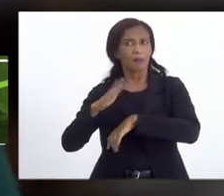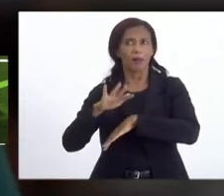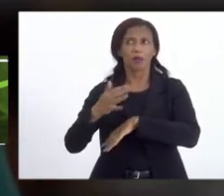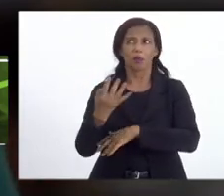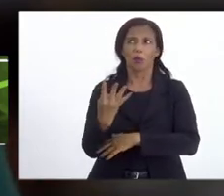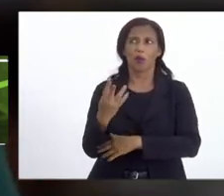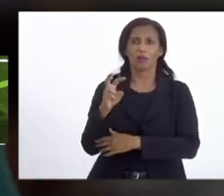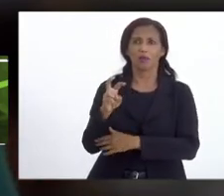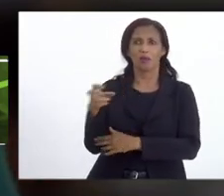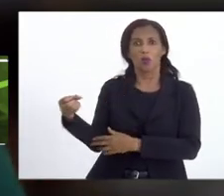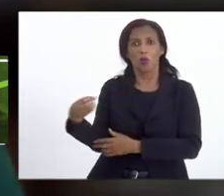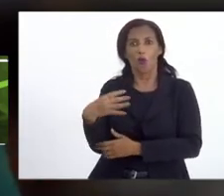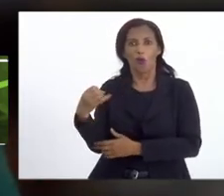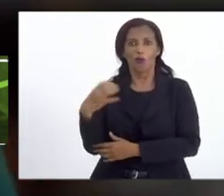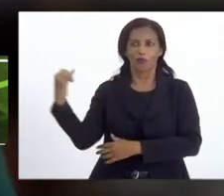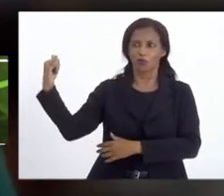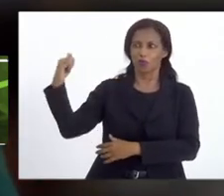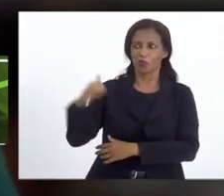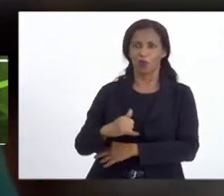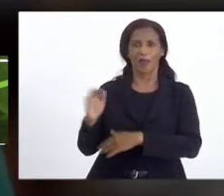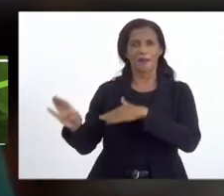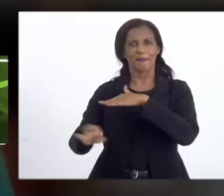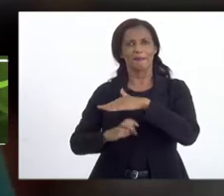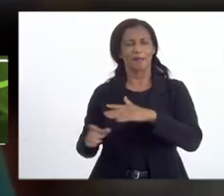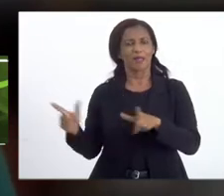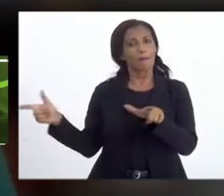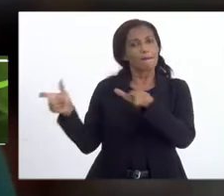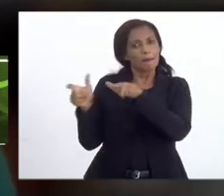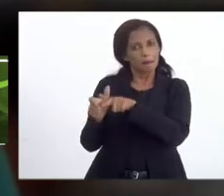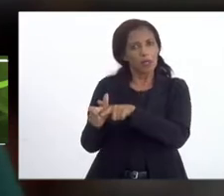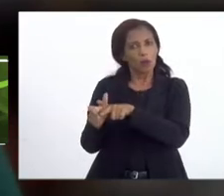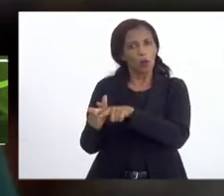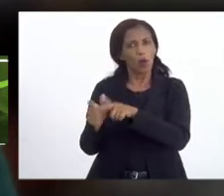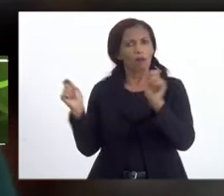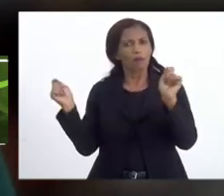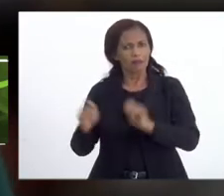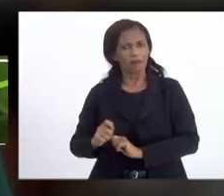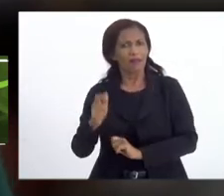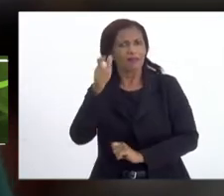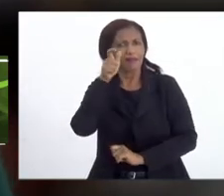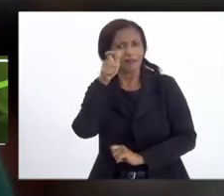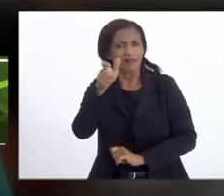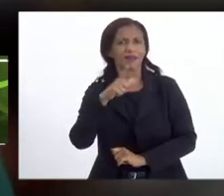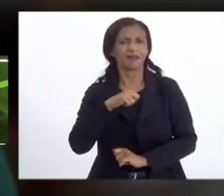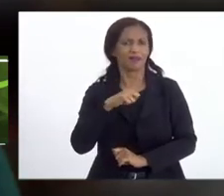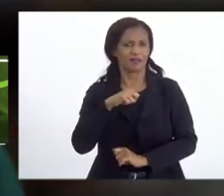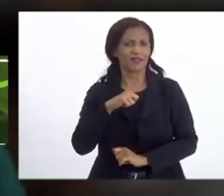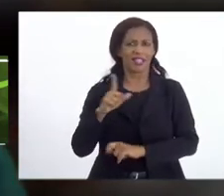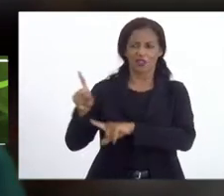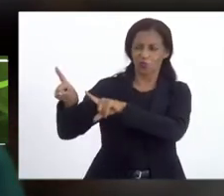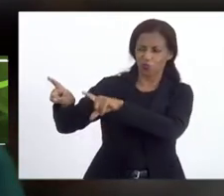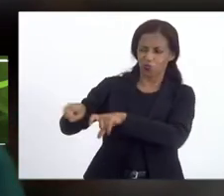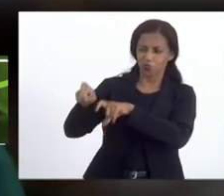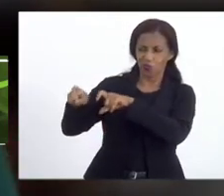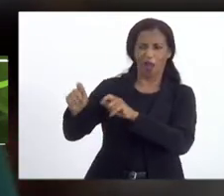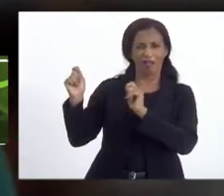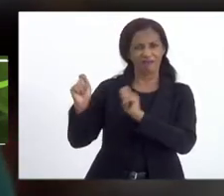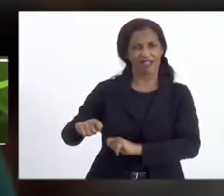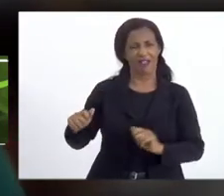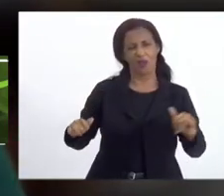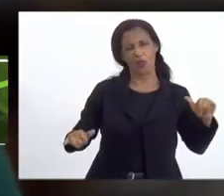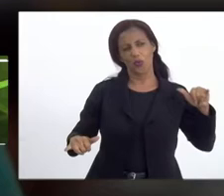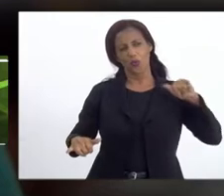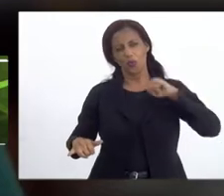4, 5 novas companhias aéreas de menor porte que teriam interesse em ativar rotas para o interior do estado do Rio de Janeiro, a